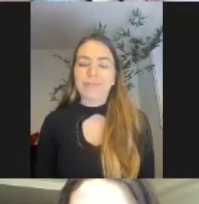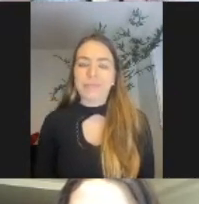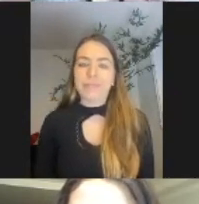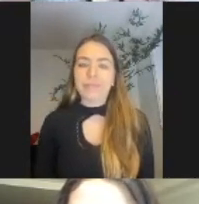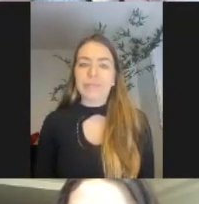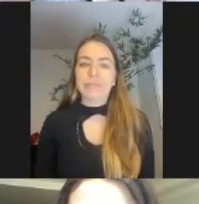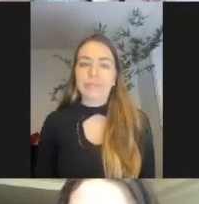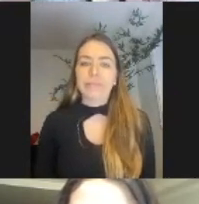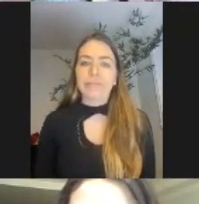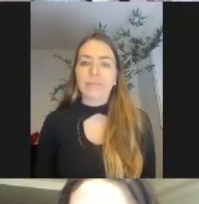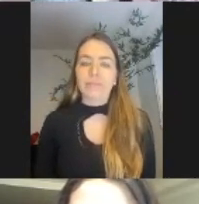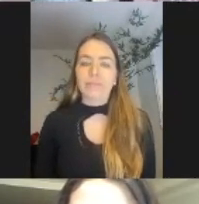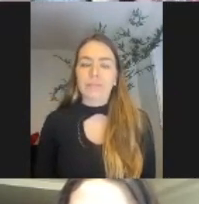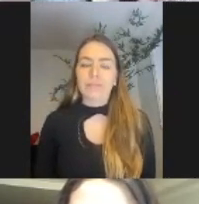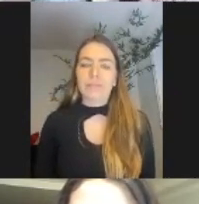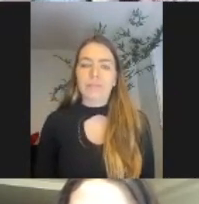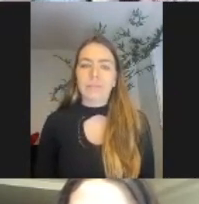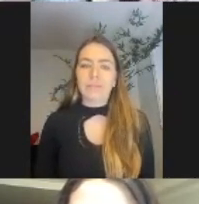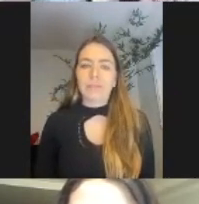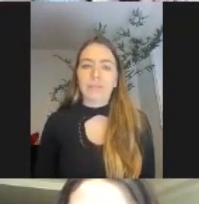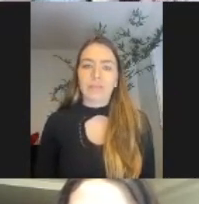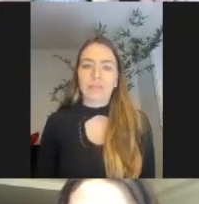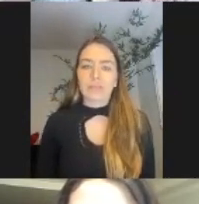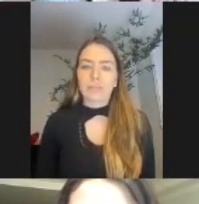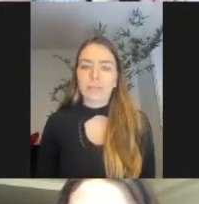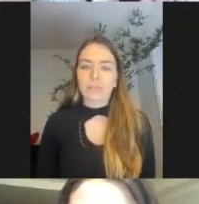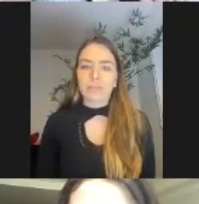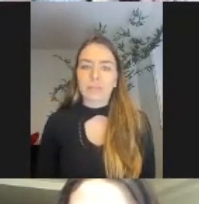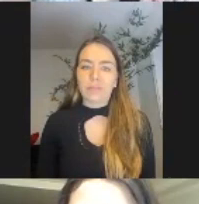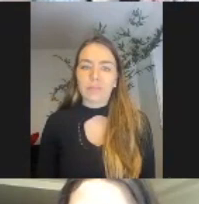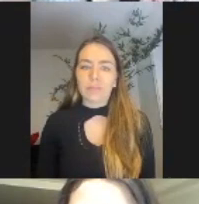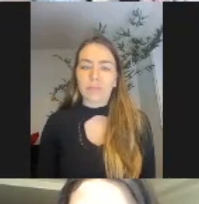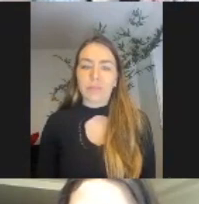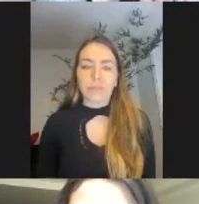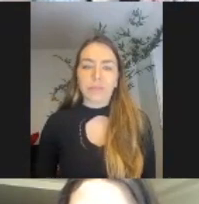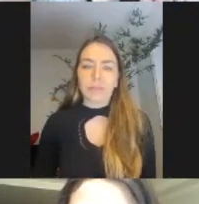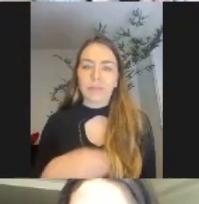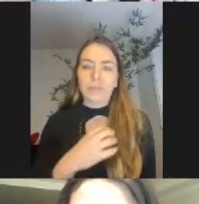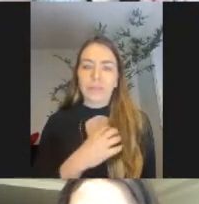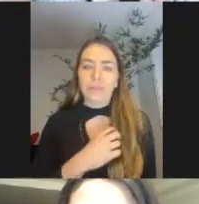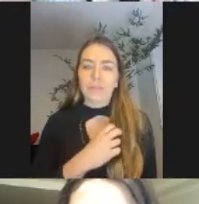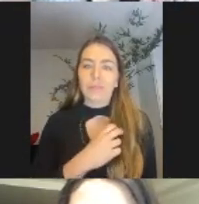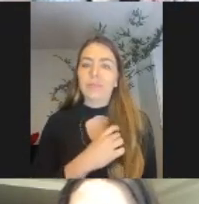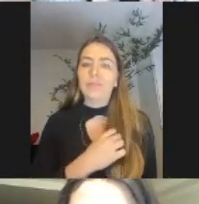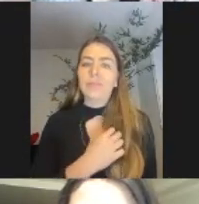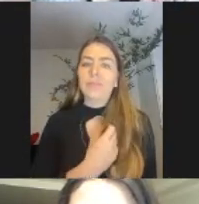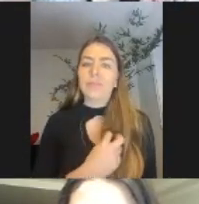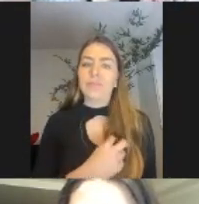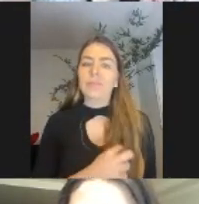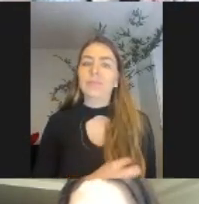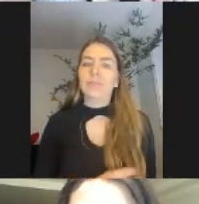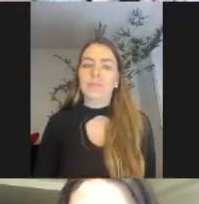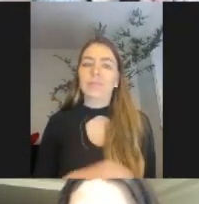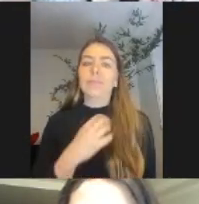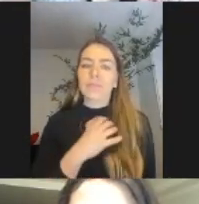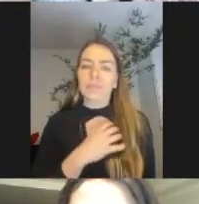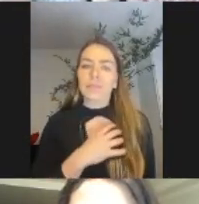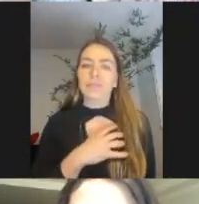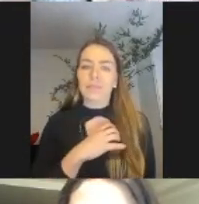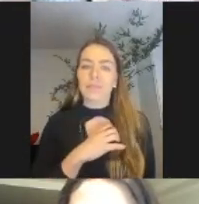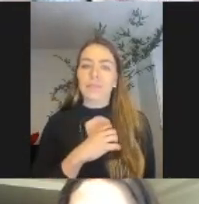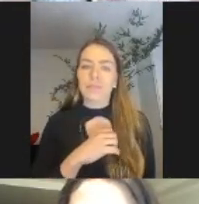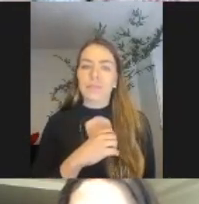Ela para de comprar e ela perde a grande, enorme oportunidade de melhorar o serviço desse cliente, desse fornecedor,